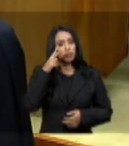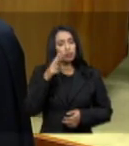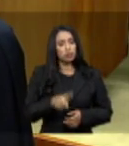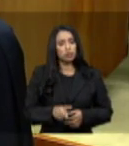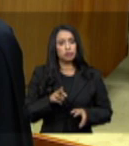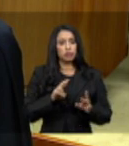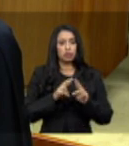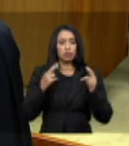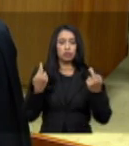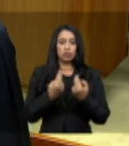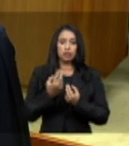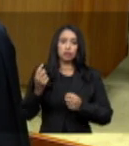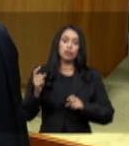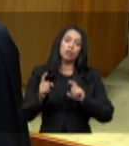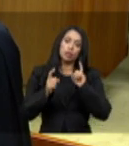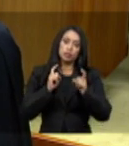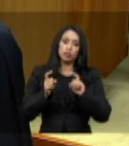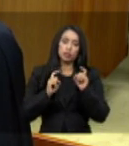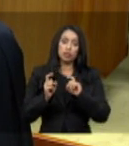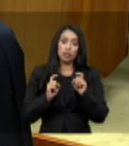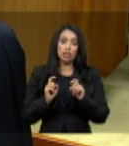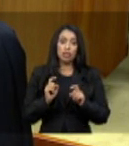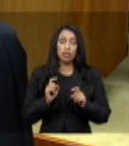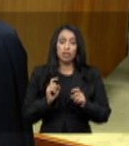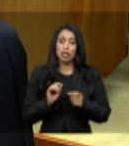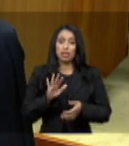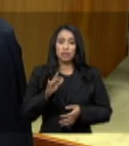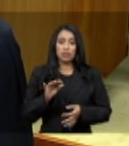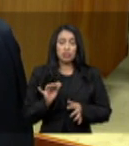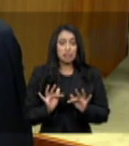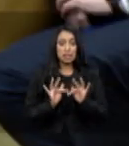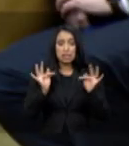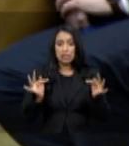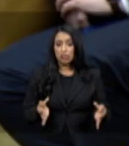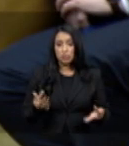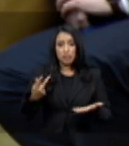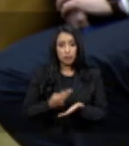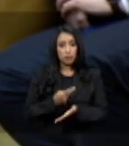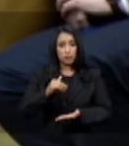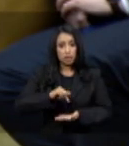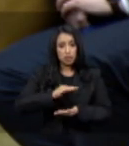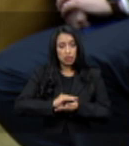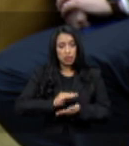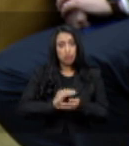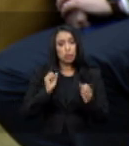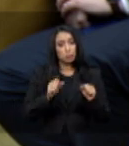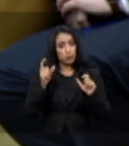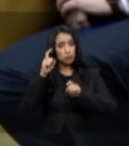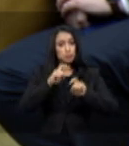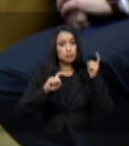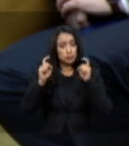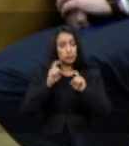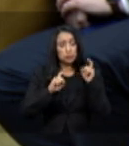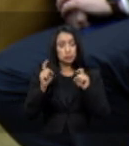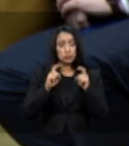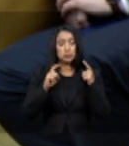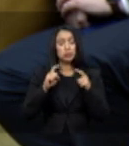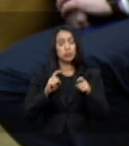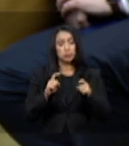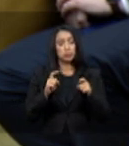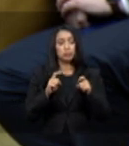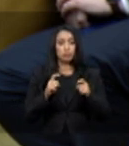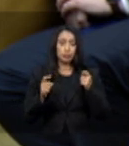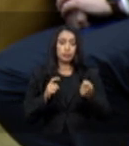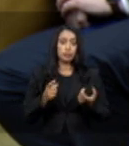quando a ciência teve oportunidade dizer que um suspiro às vezes no plenário do supremo tribunal federal pode causar preocupação quanto mais